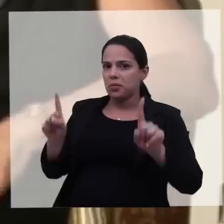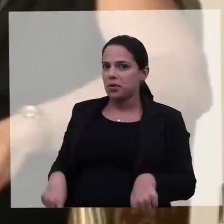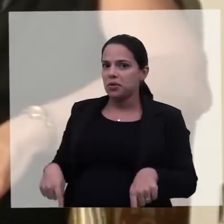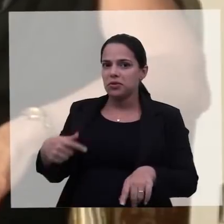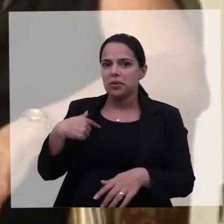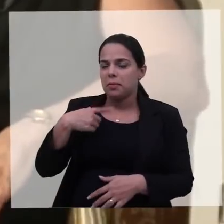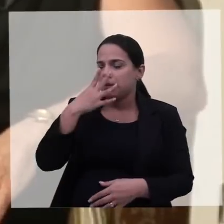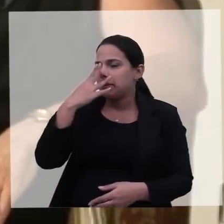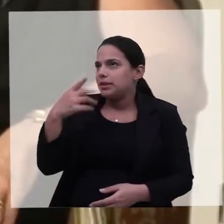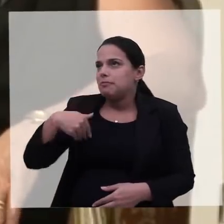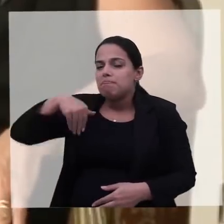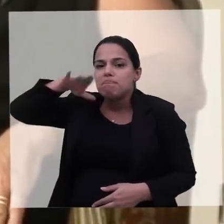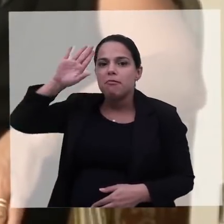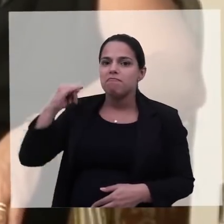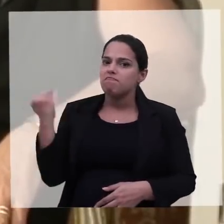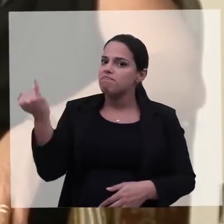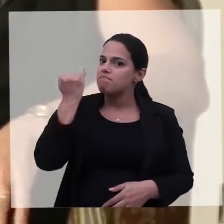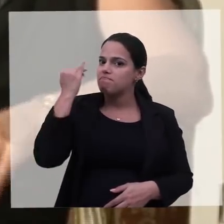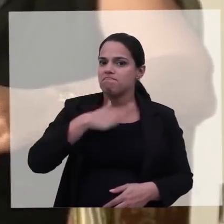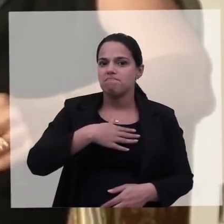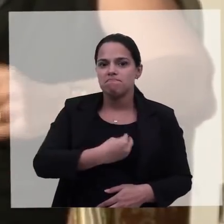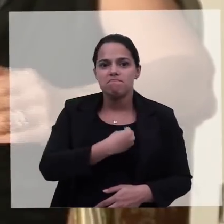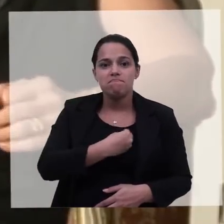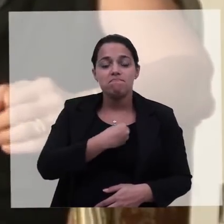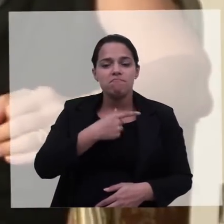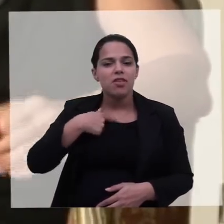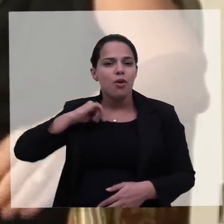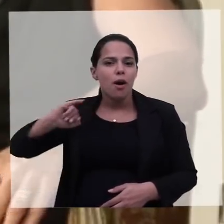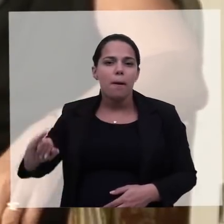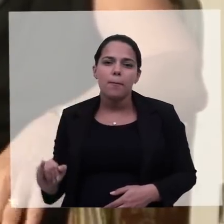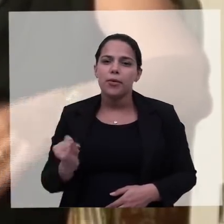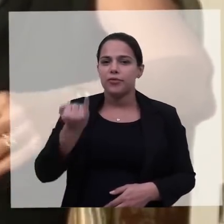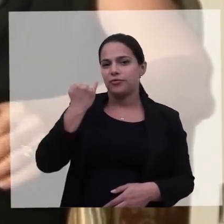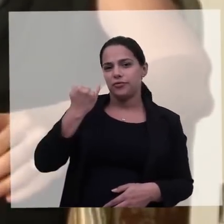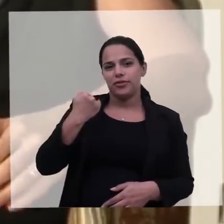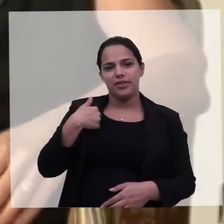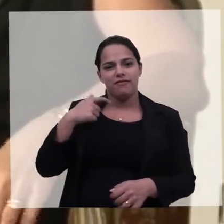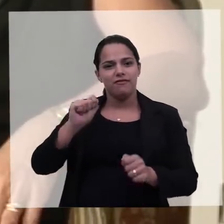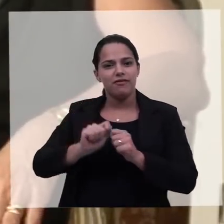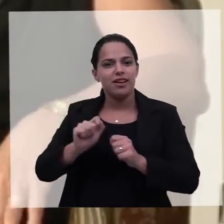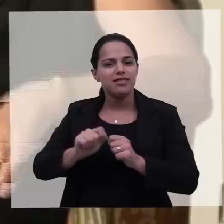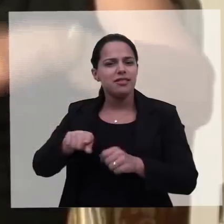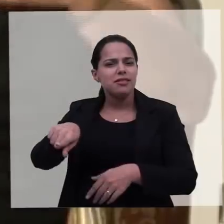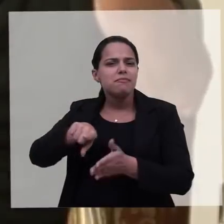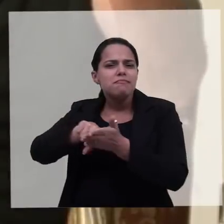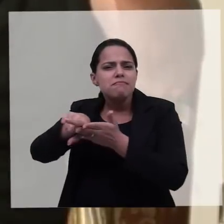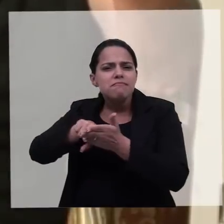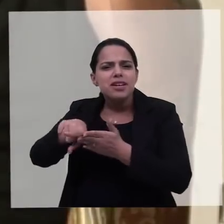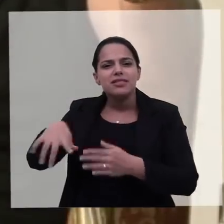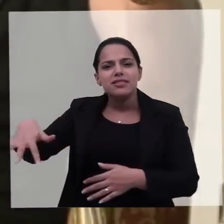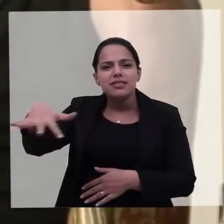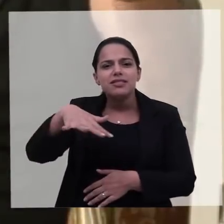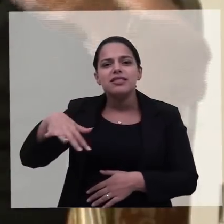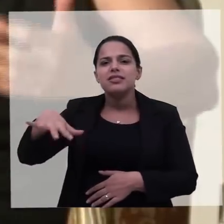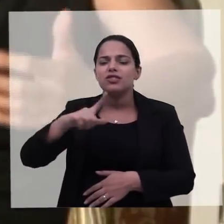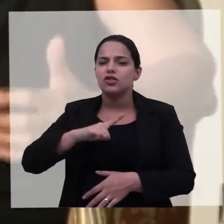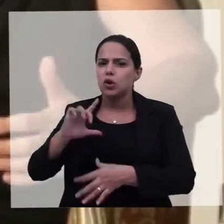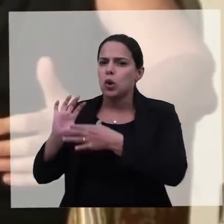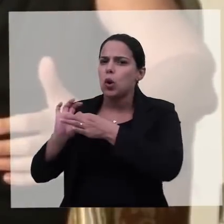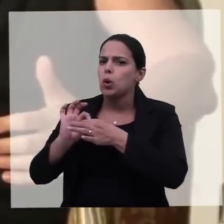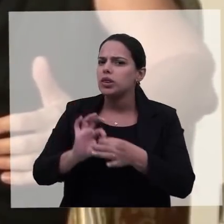menina dos meus olhos, porque foi uma oportunidade muito forte de realizar, de fazer uma